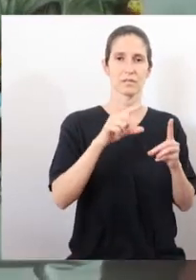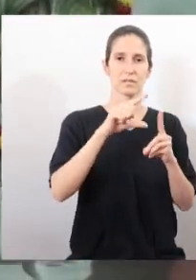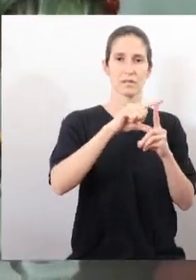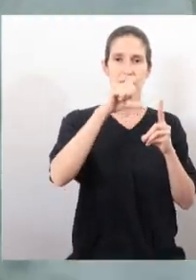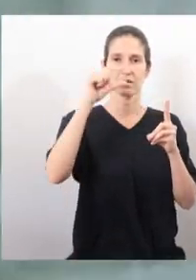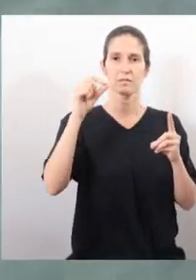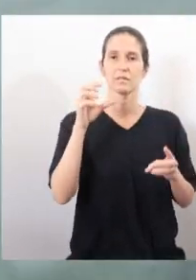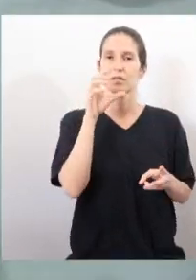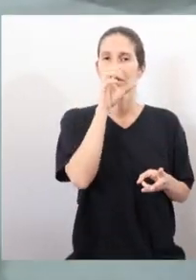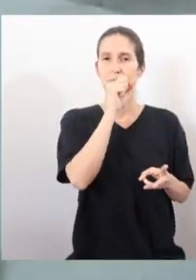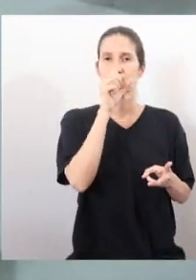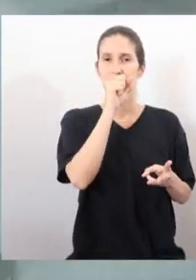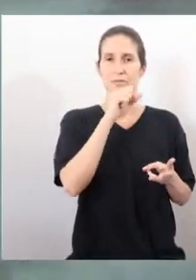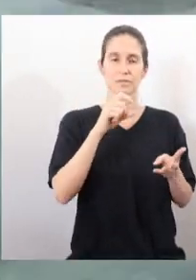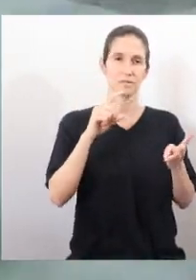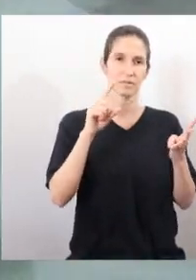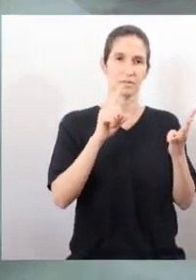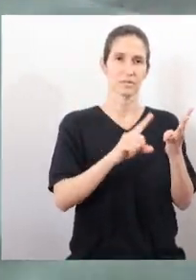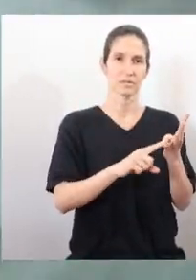aqui é laranja,